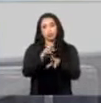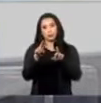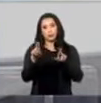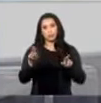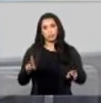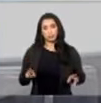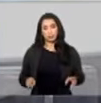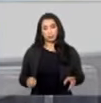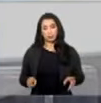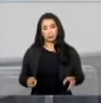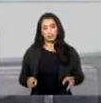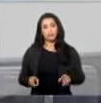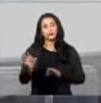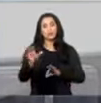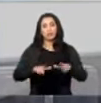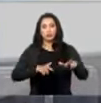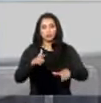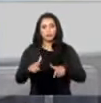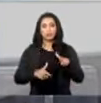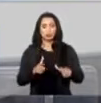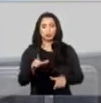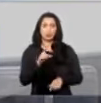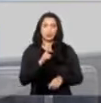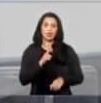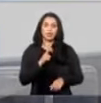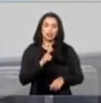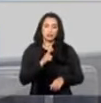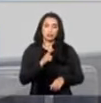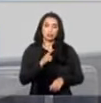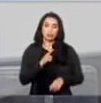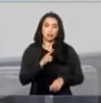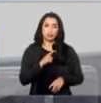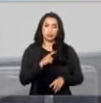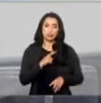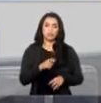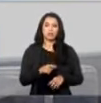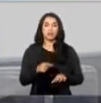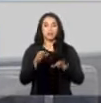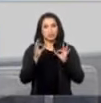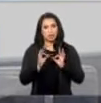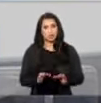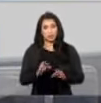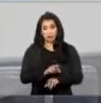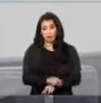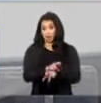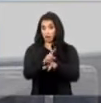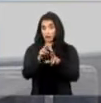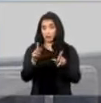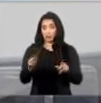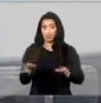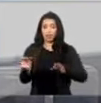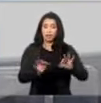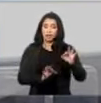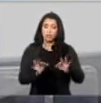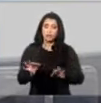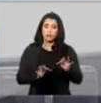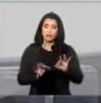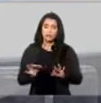na produção, em que nós temos a mais forma de garantia de variedade da produção de